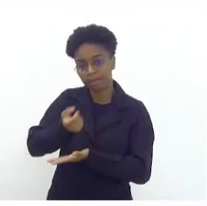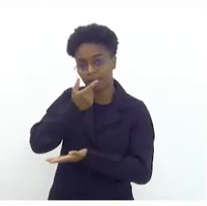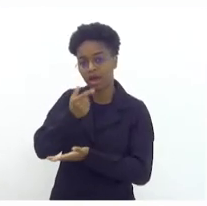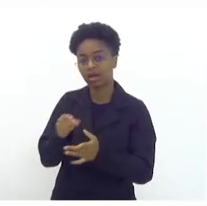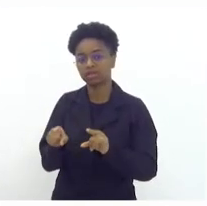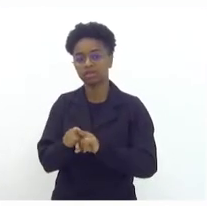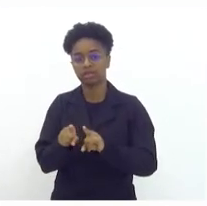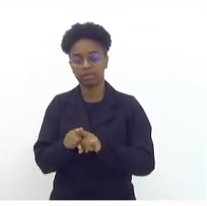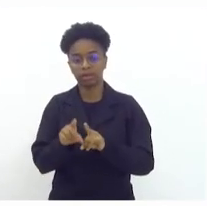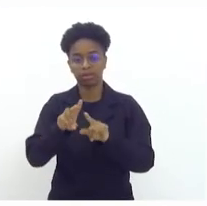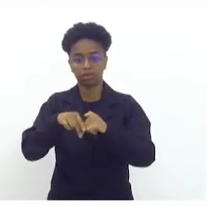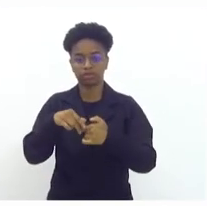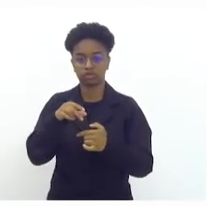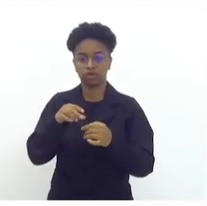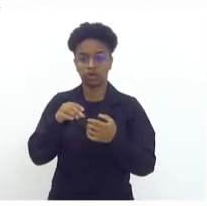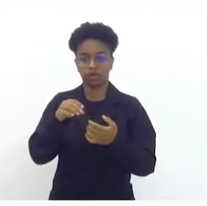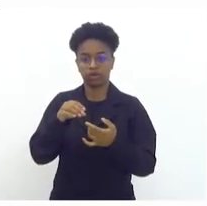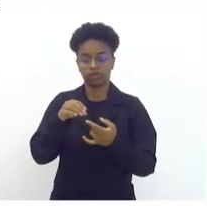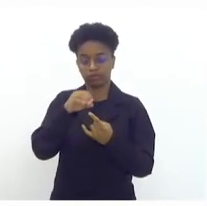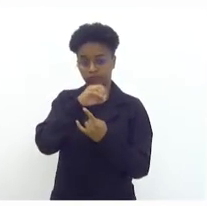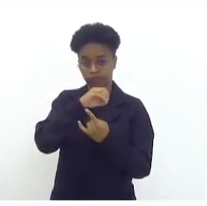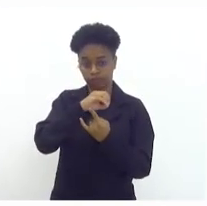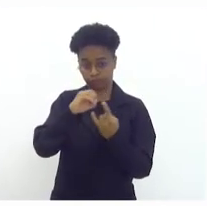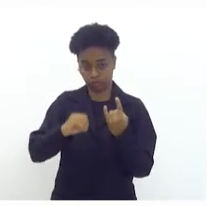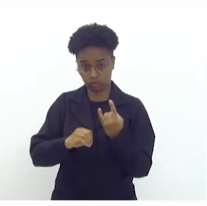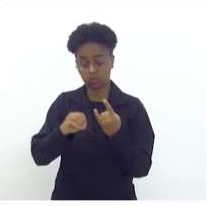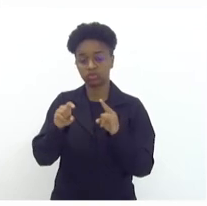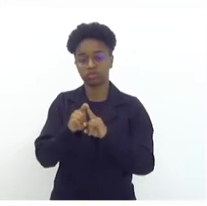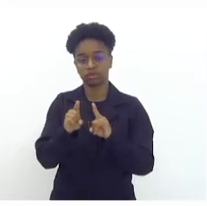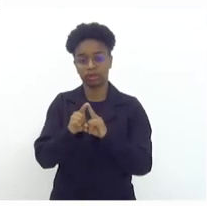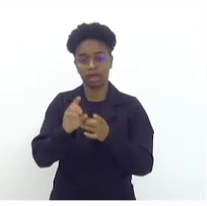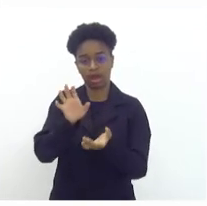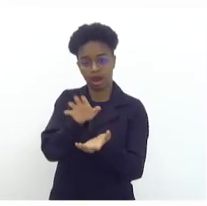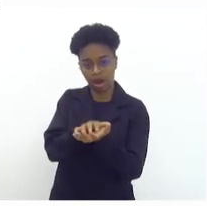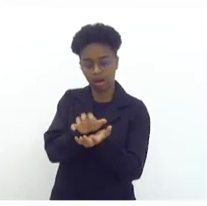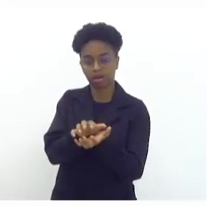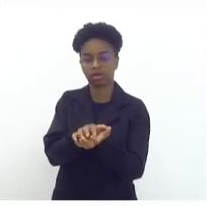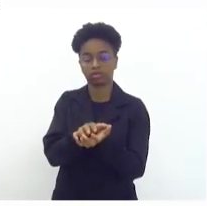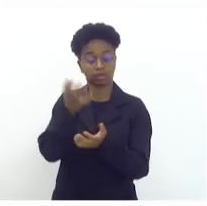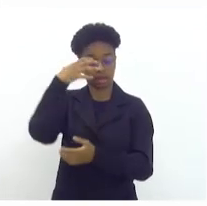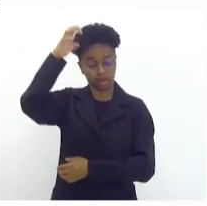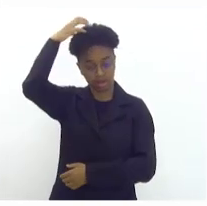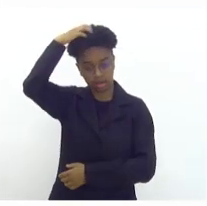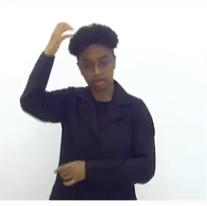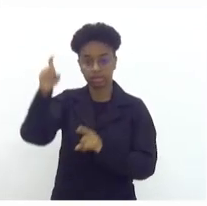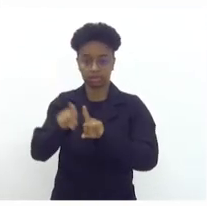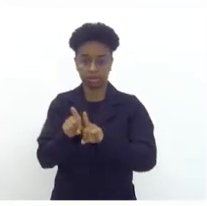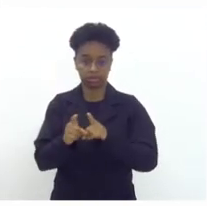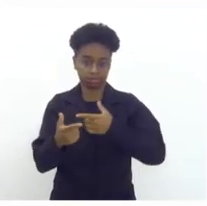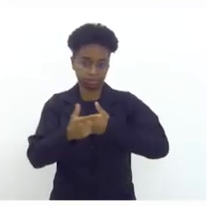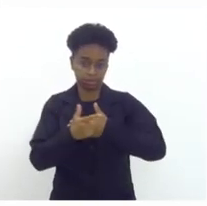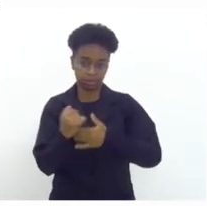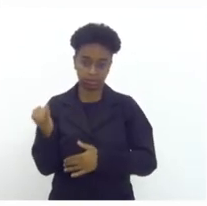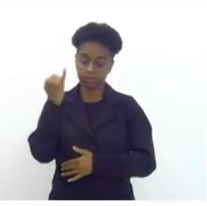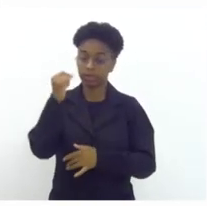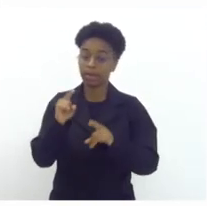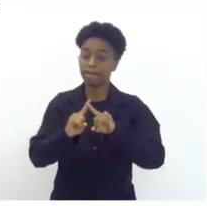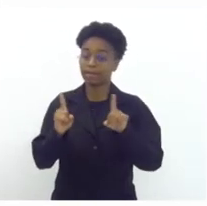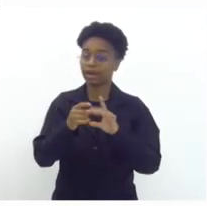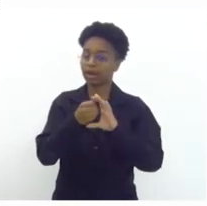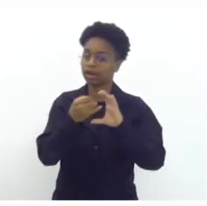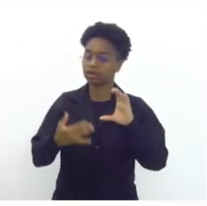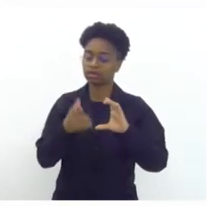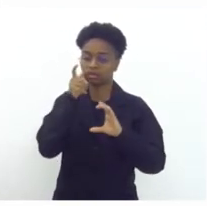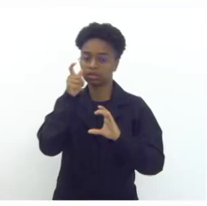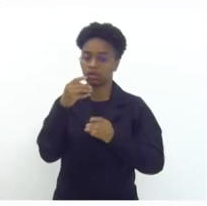E muito pela Fiocruz pela indústria naval e Angra dos Reis né deputada Célia também com papel nisso mas de qualquer jeito é um aspecto interessante